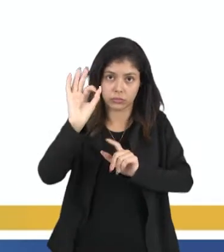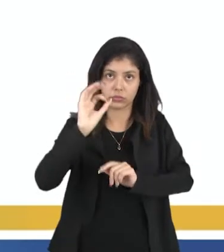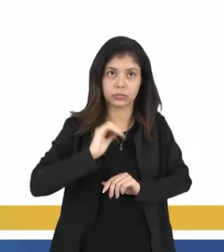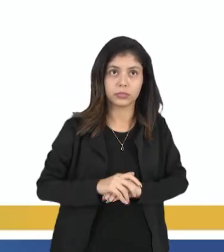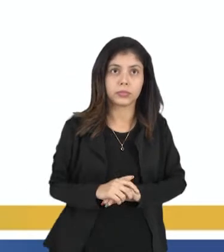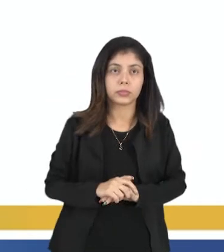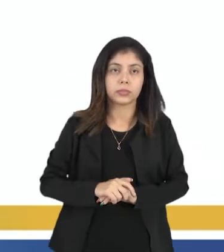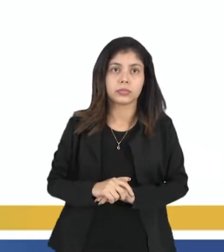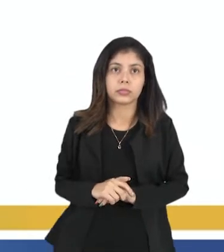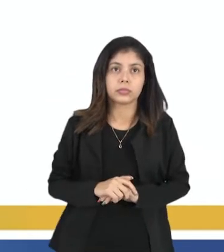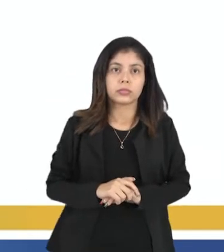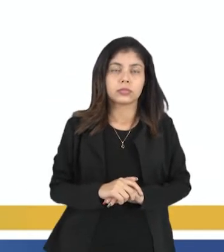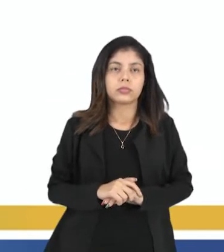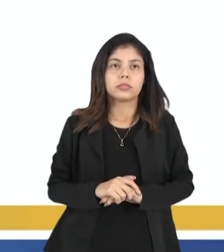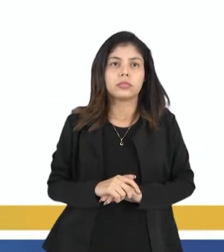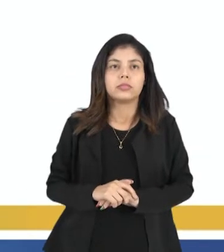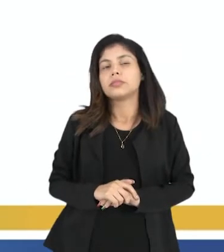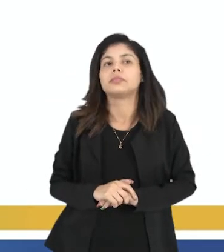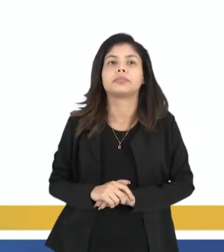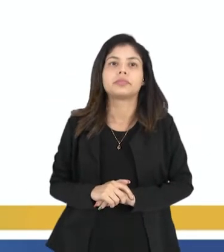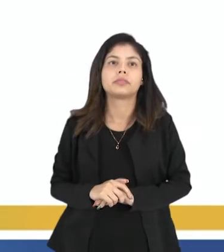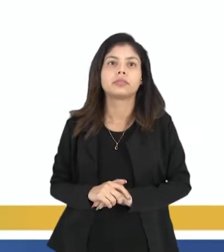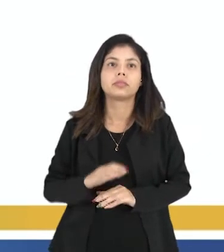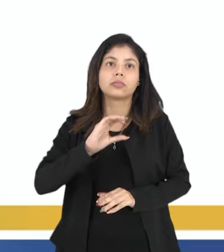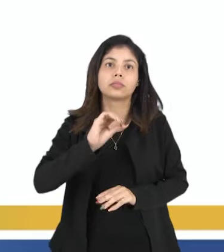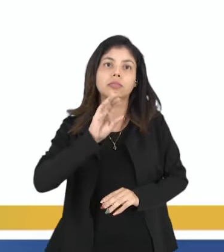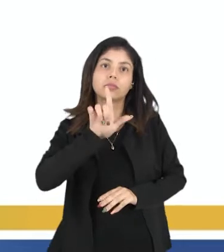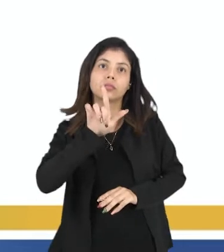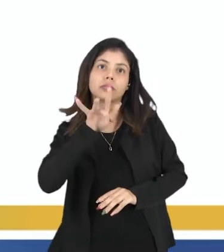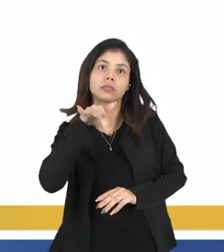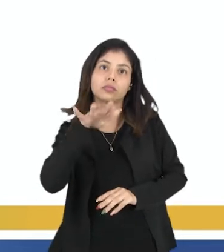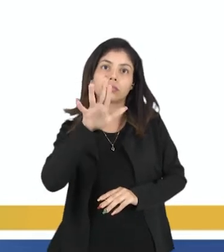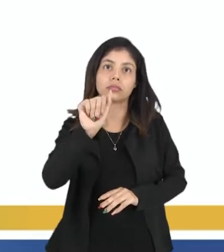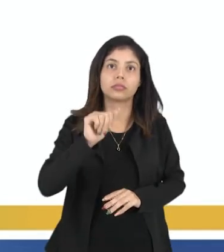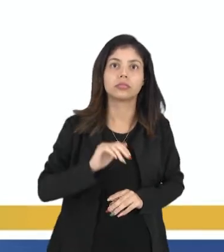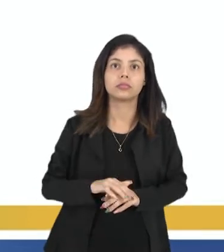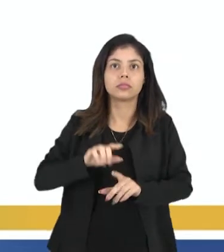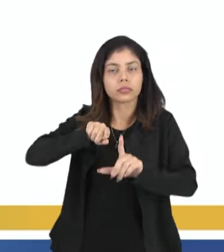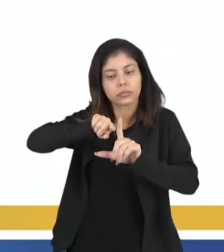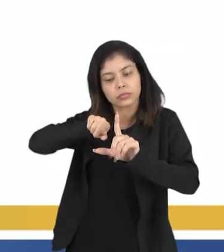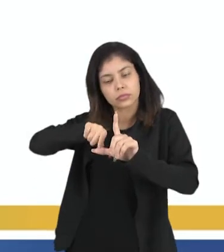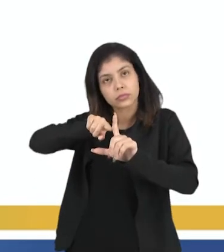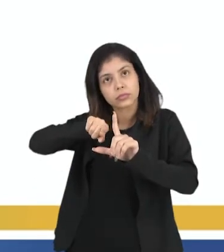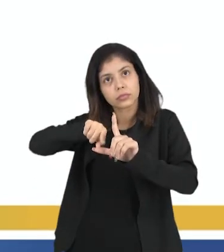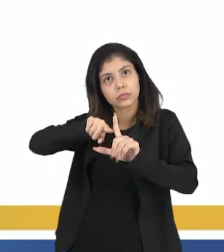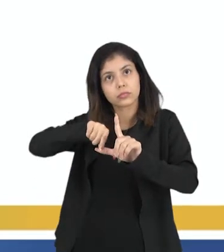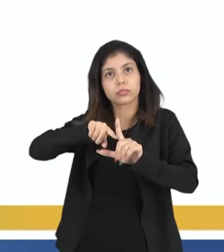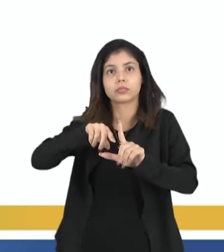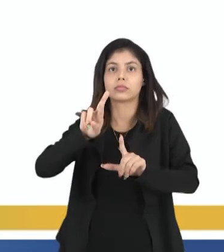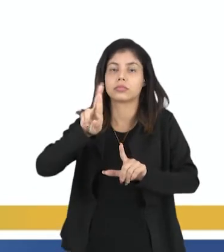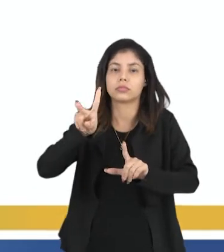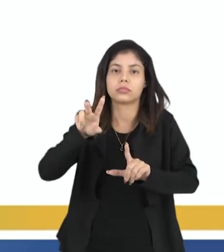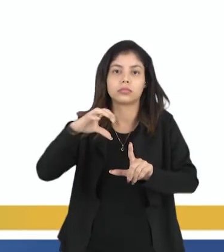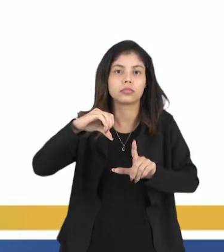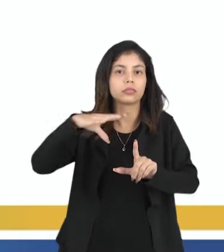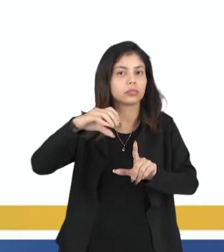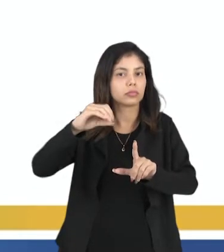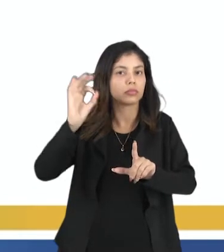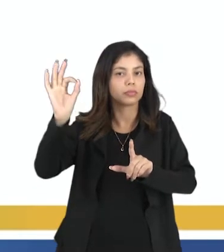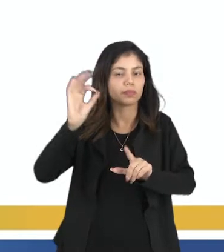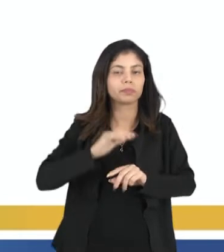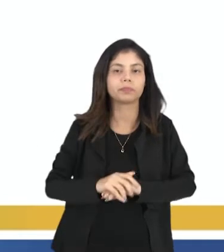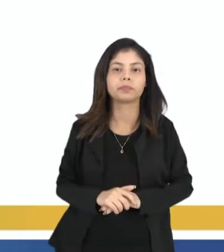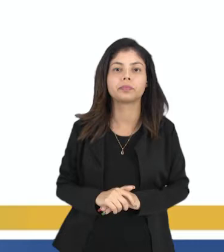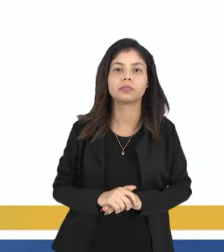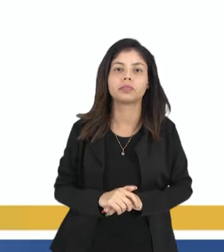90 graus tem um ângulo reto e as pirâmides oblíquas que ela representam ângulos diferentes de